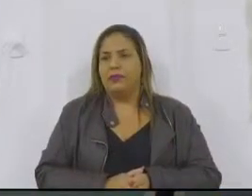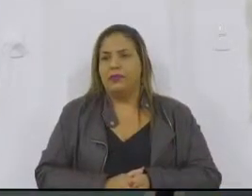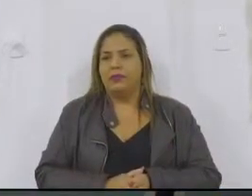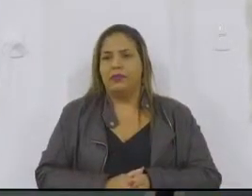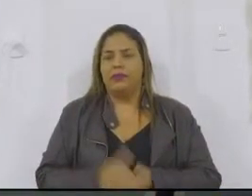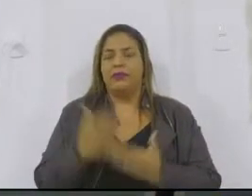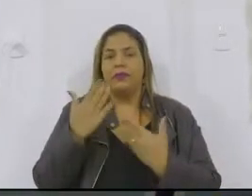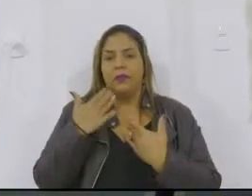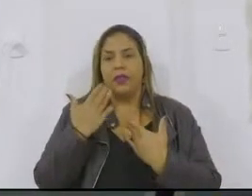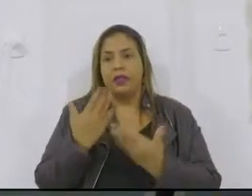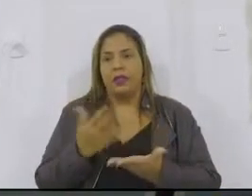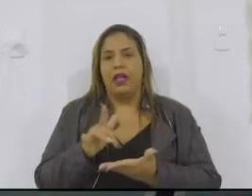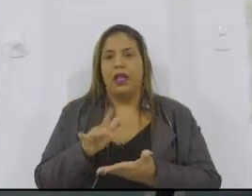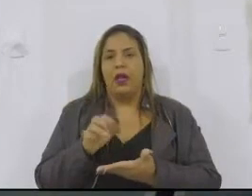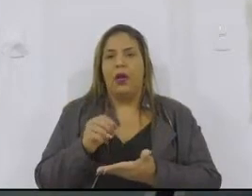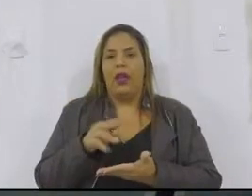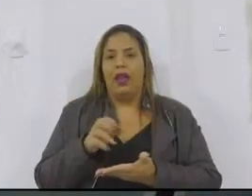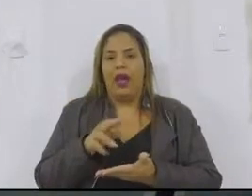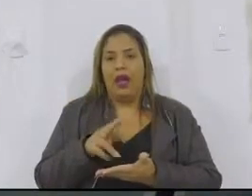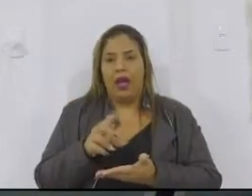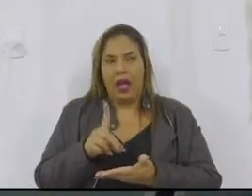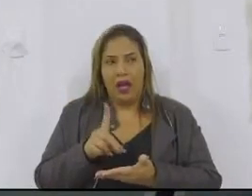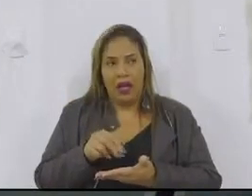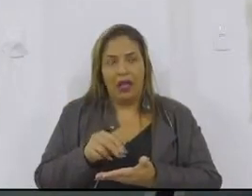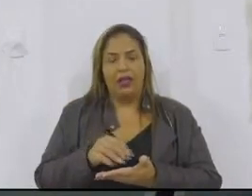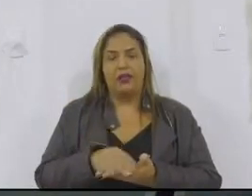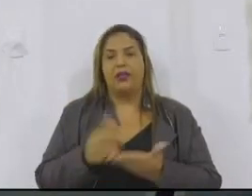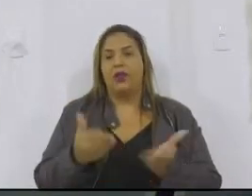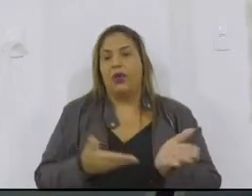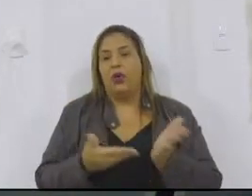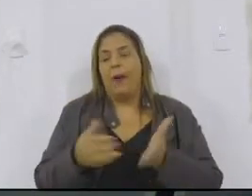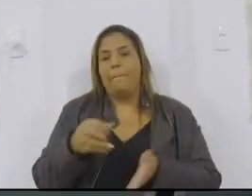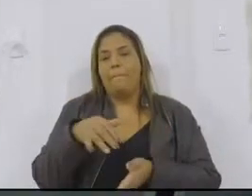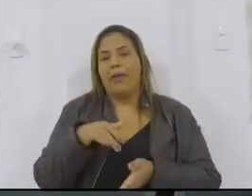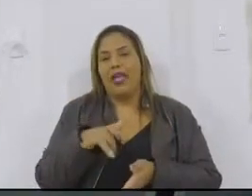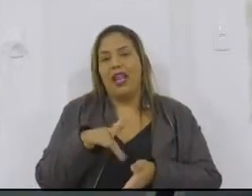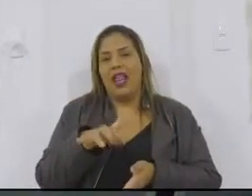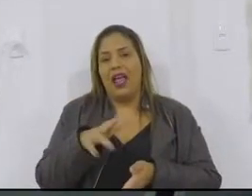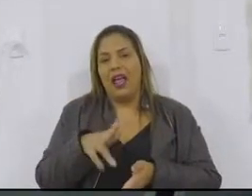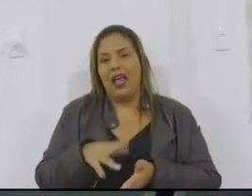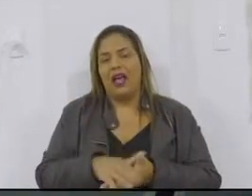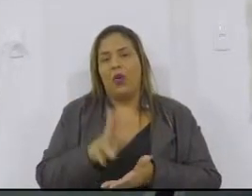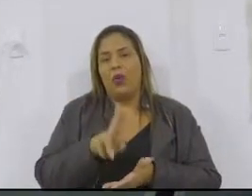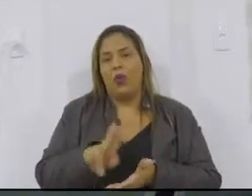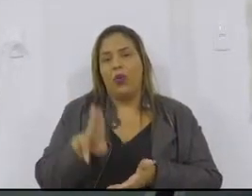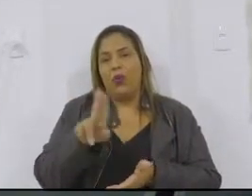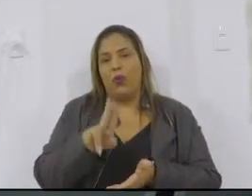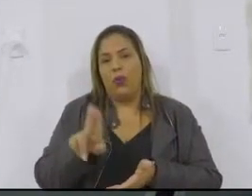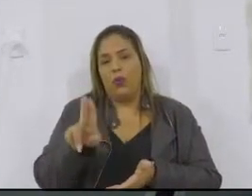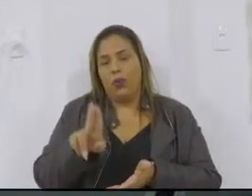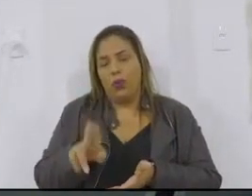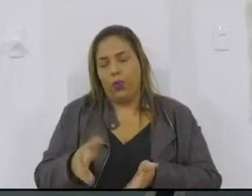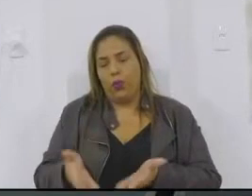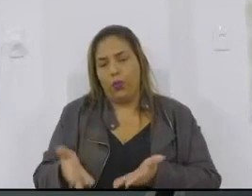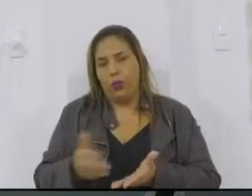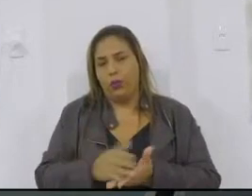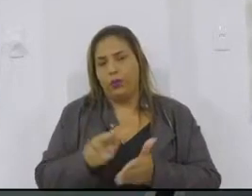Agradeço ao vereador Leonardo Oliveira. Convido o vereador Miller Souza para fazer uso da palavra.